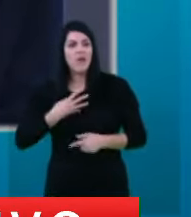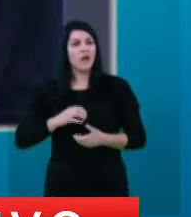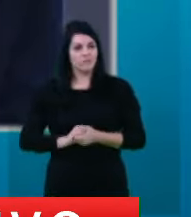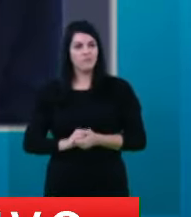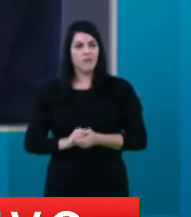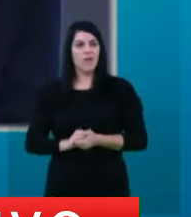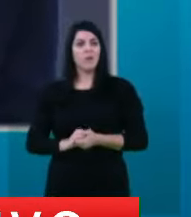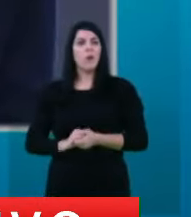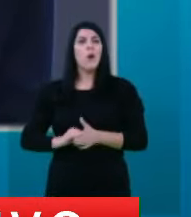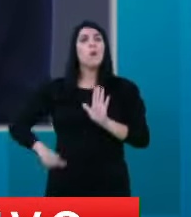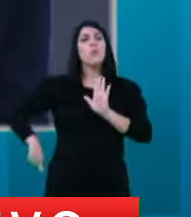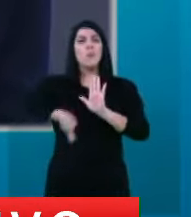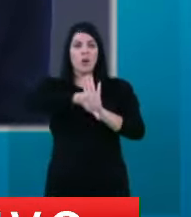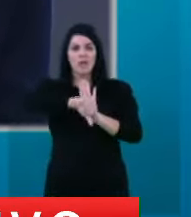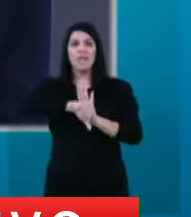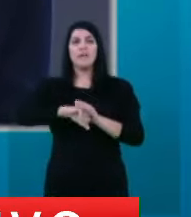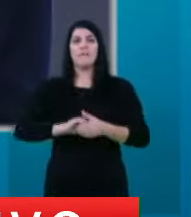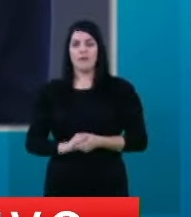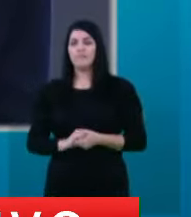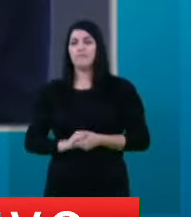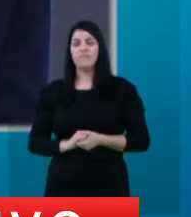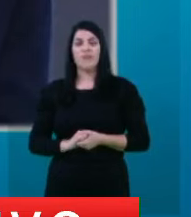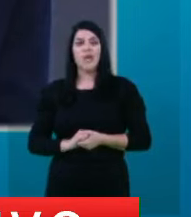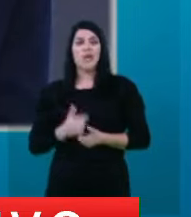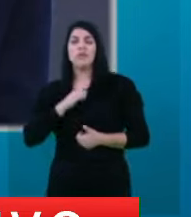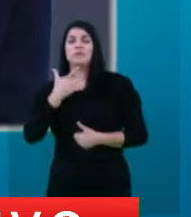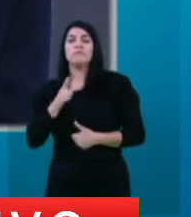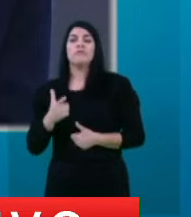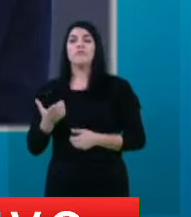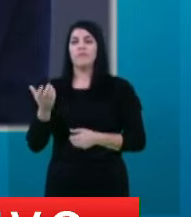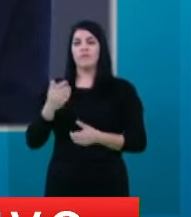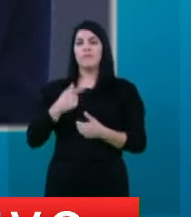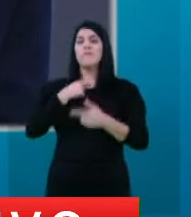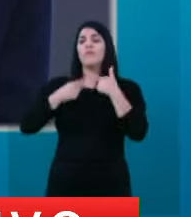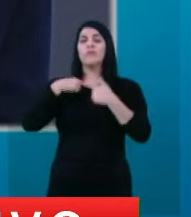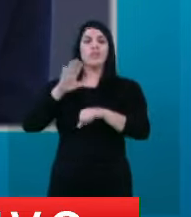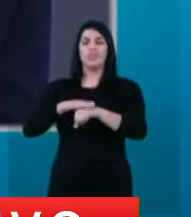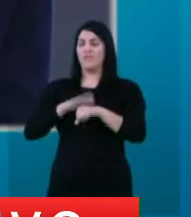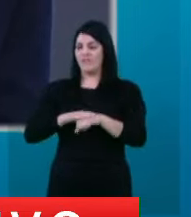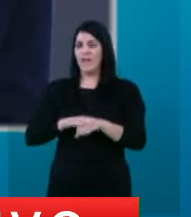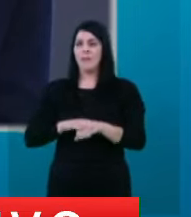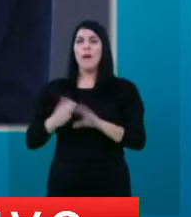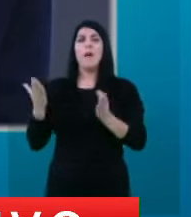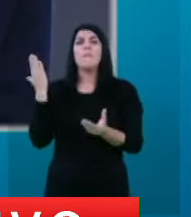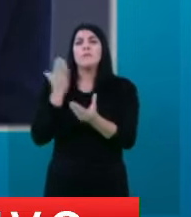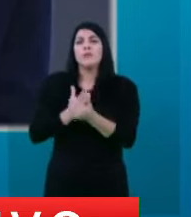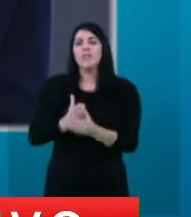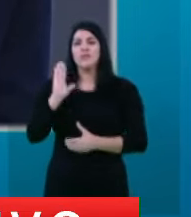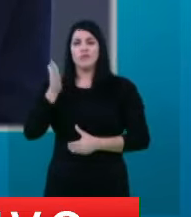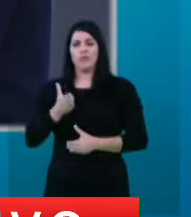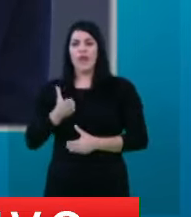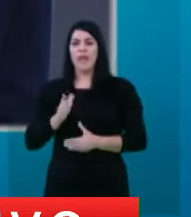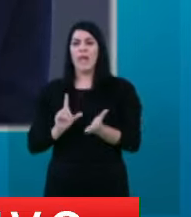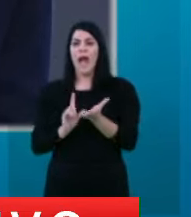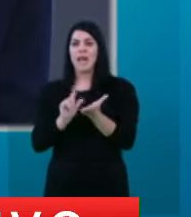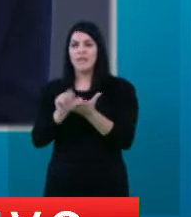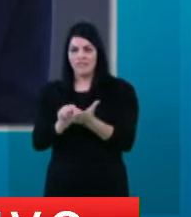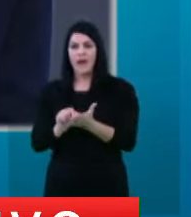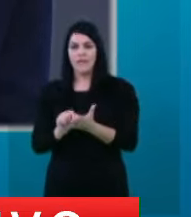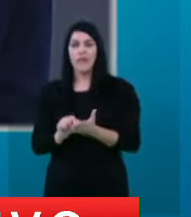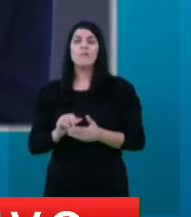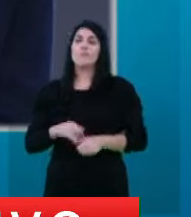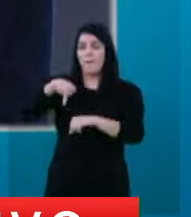ah exatamente em uma das provocações acabou batendo boca ali com o candidato do prtb né Depois de ouvir